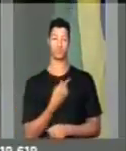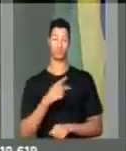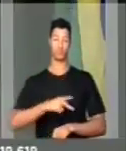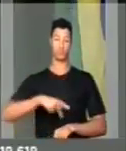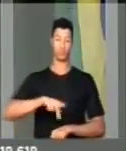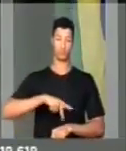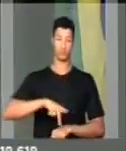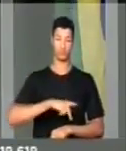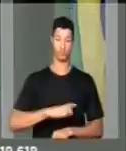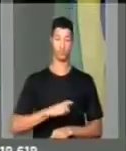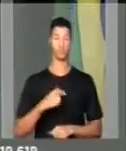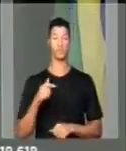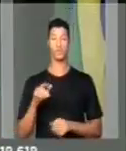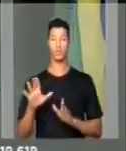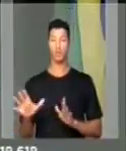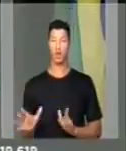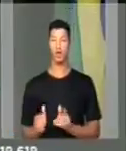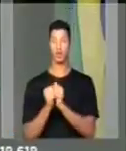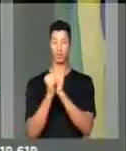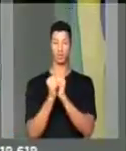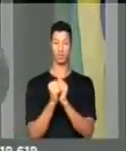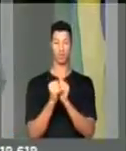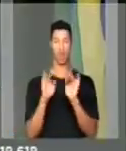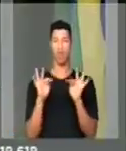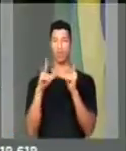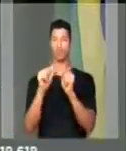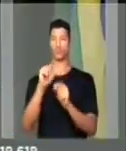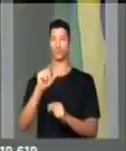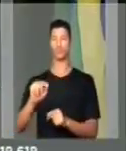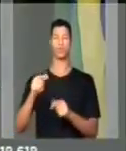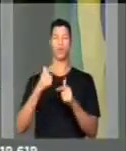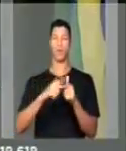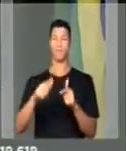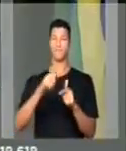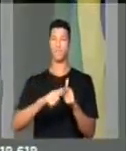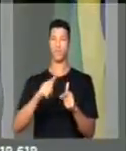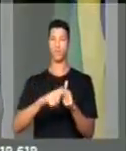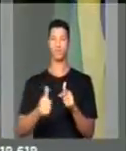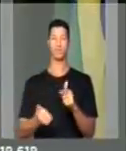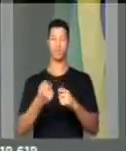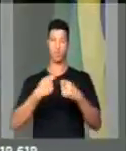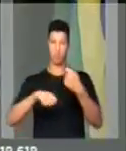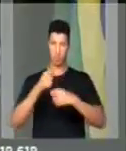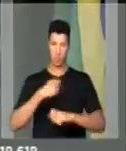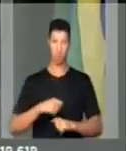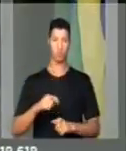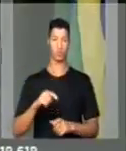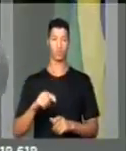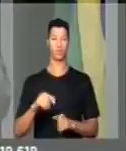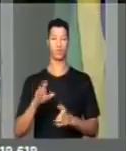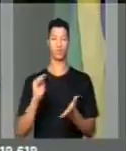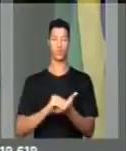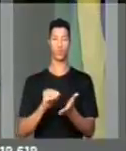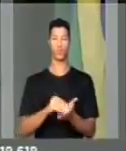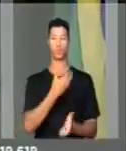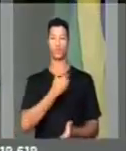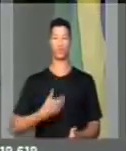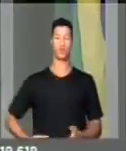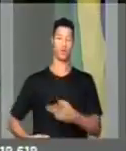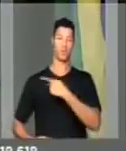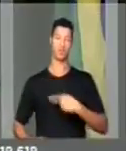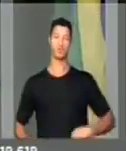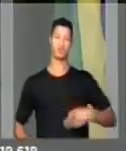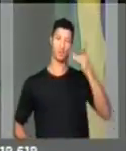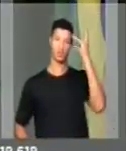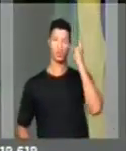país. Agregado a tudo isso, ao problema econômico do desgoverno da presidenta